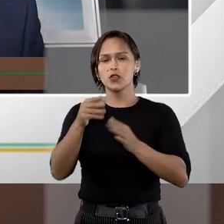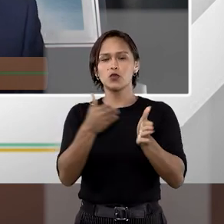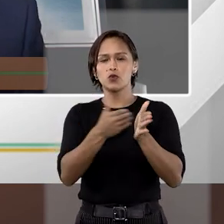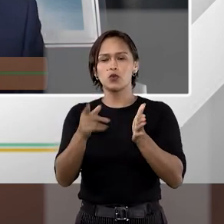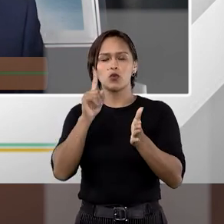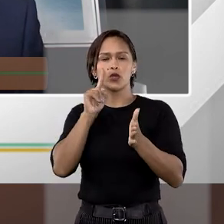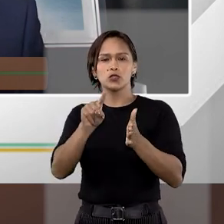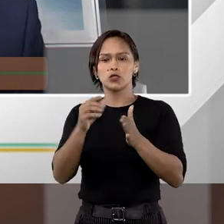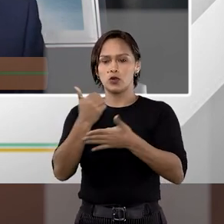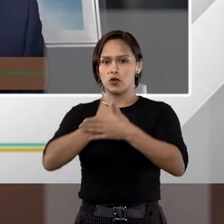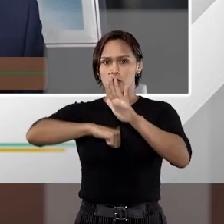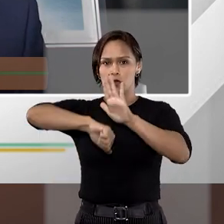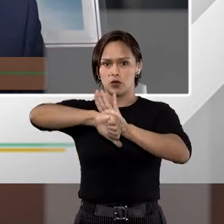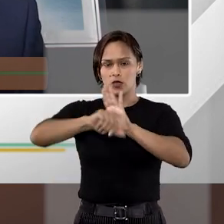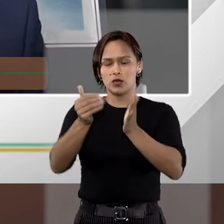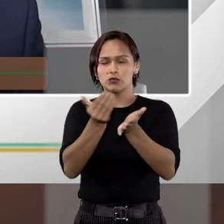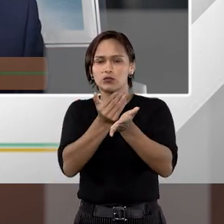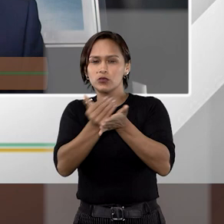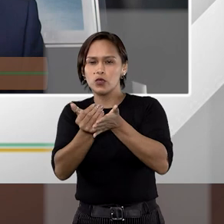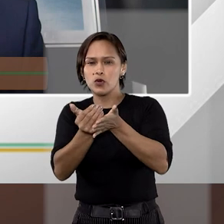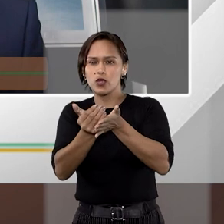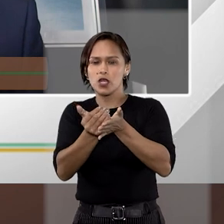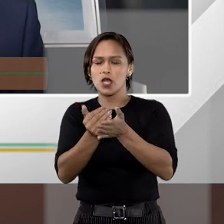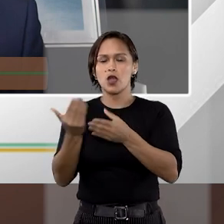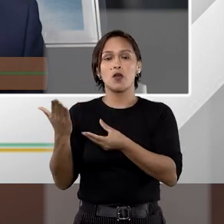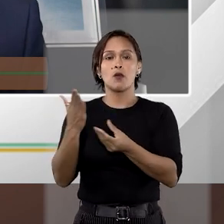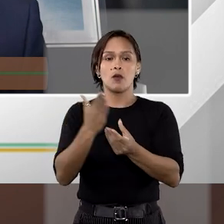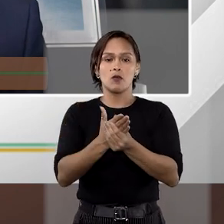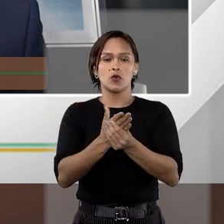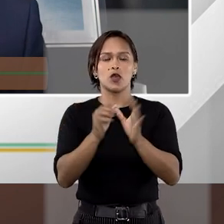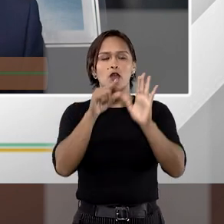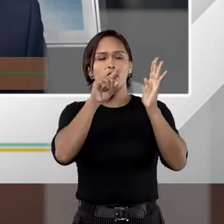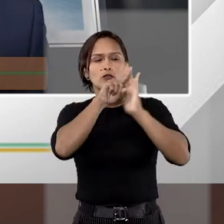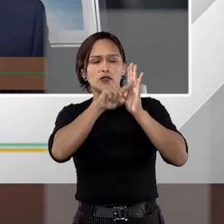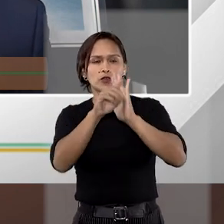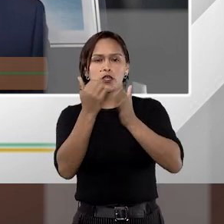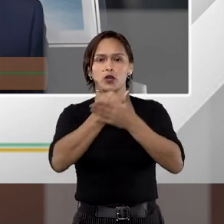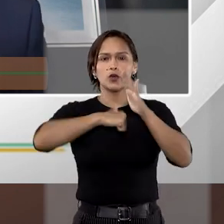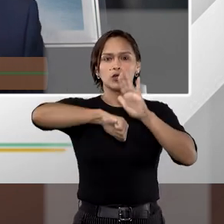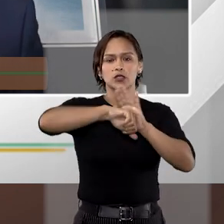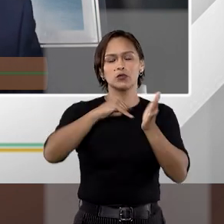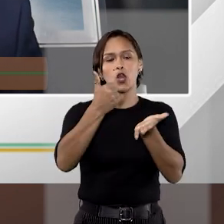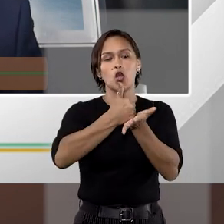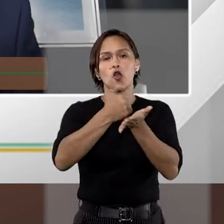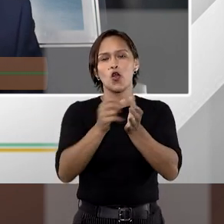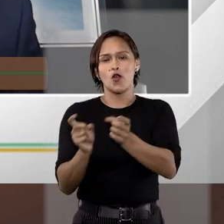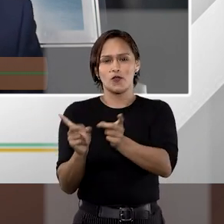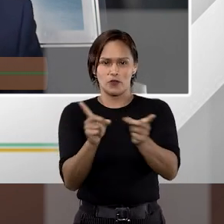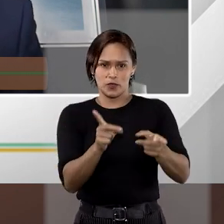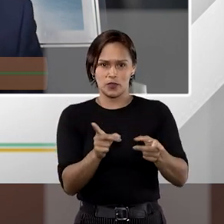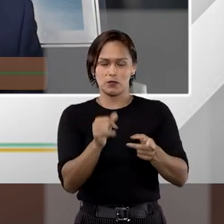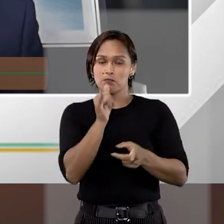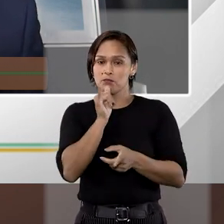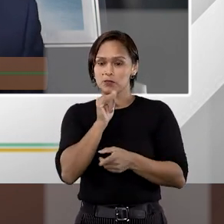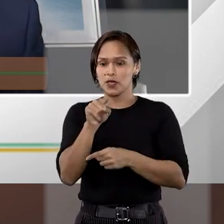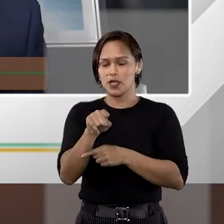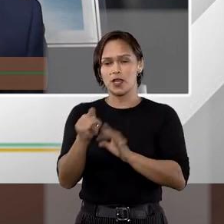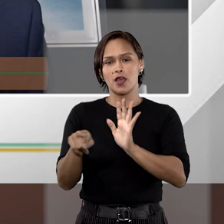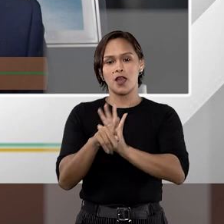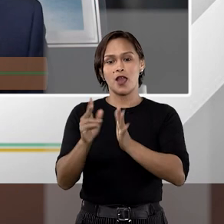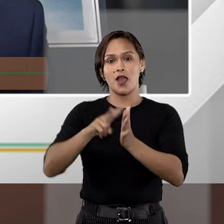quando um crime começa sendo processado investigado o crime de tráfico de drogas por exemplo